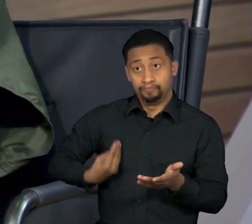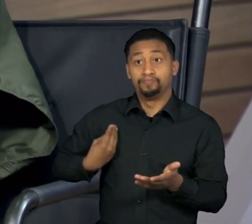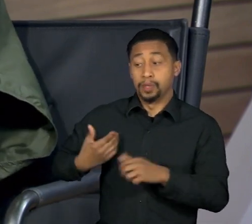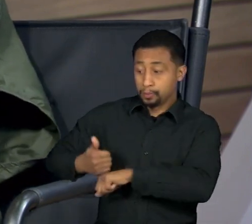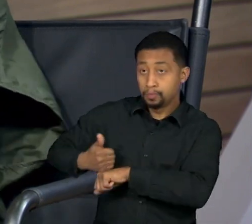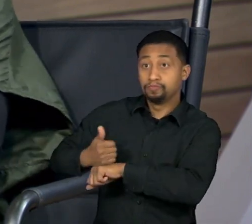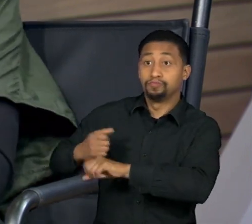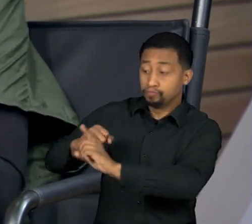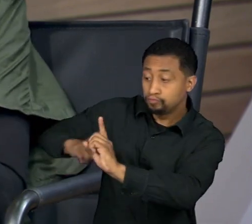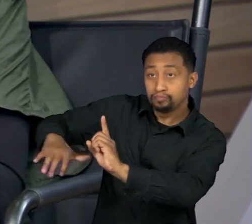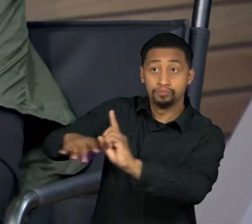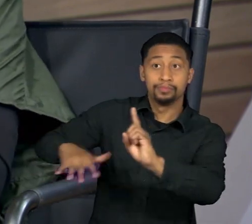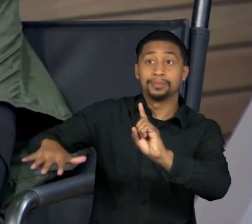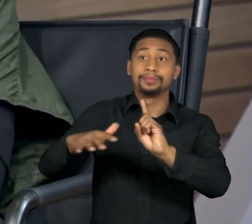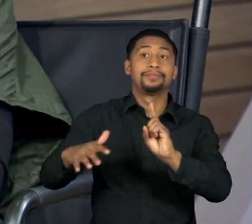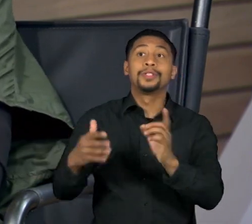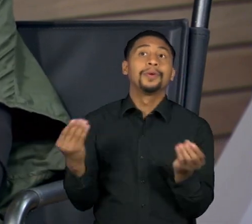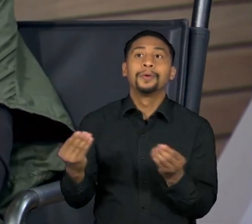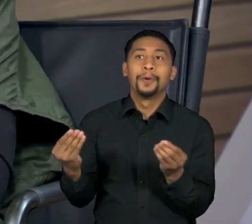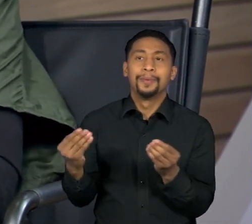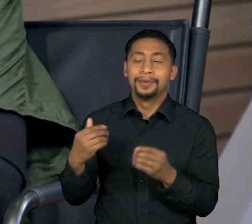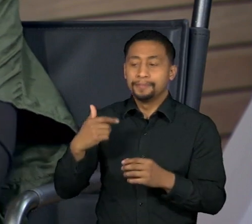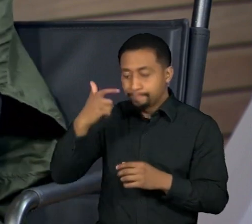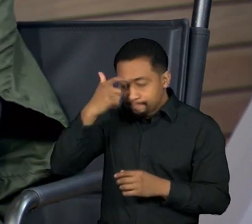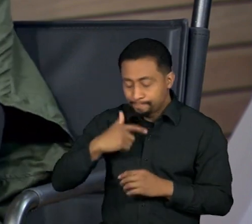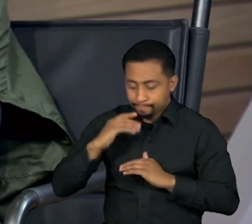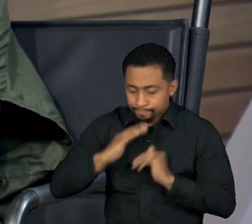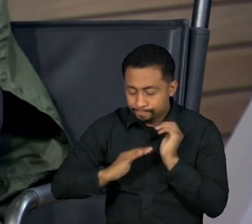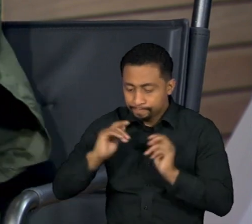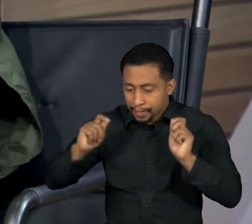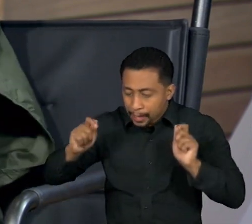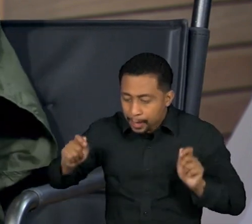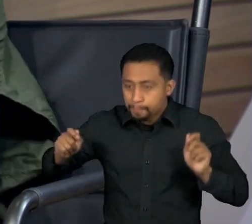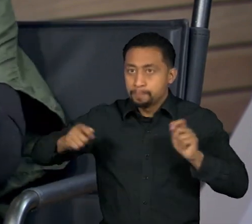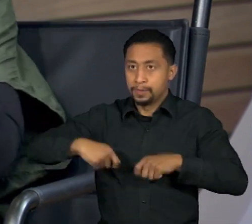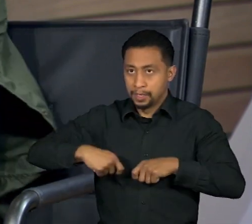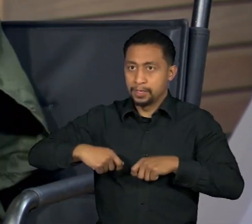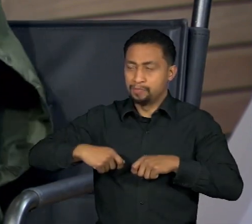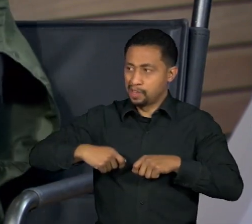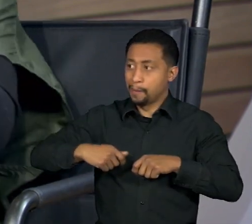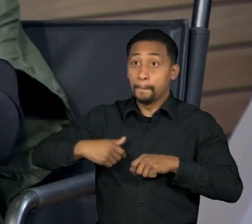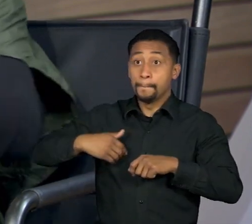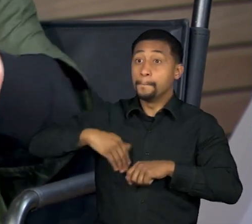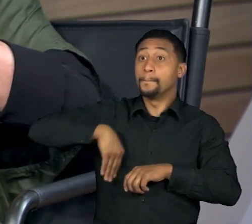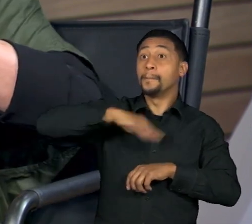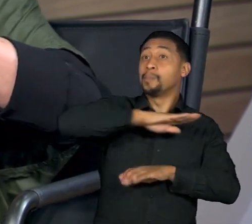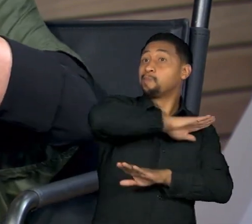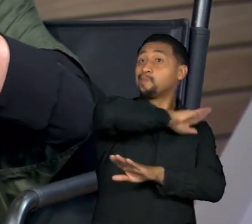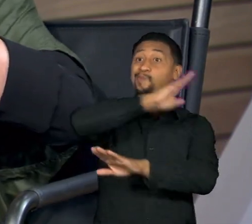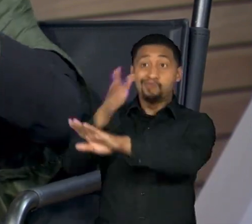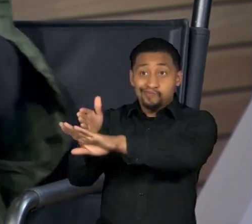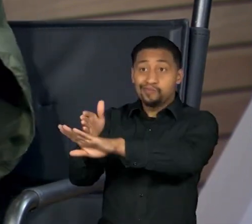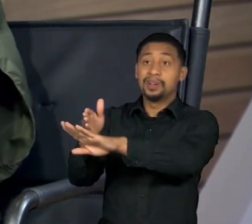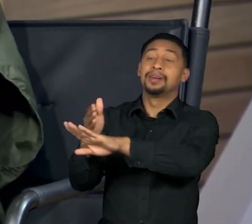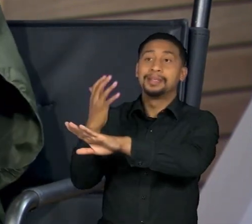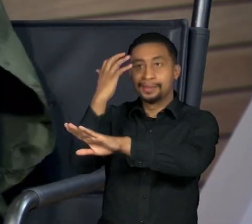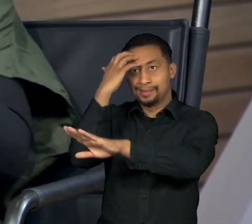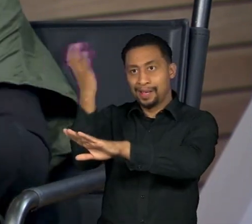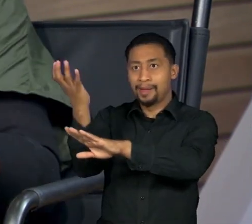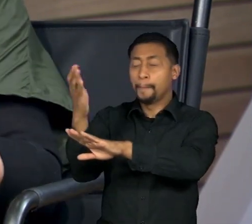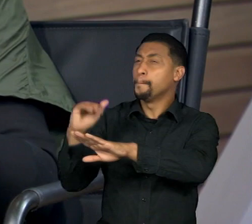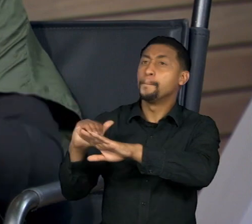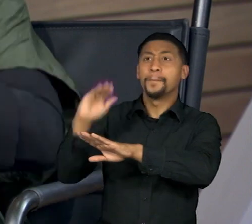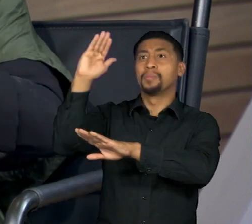profissionalmente e socialmente. Como é que ele se capacita para oferecer, nas suas atividades, alguma coisa mais do